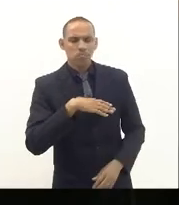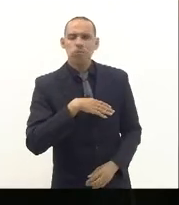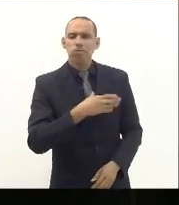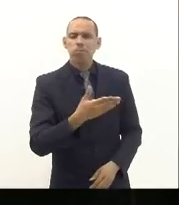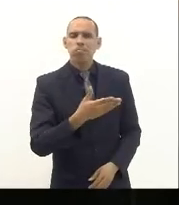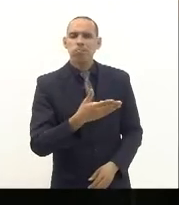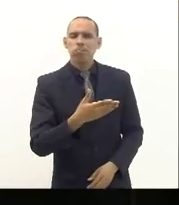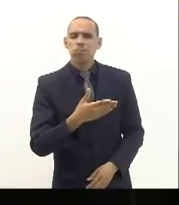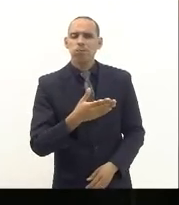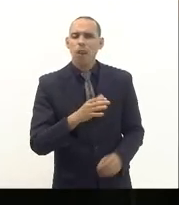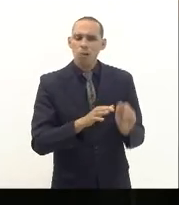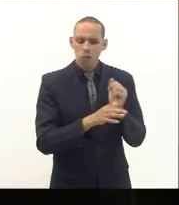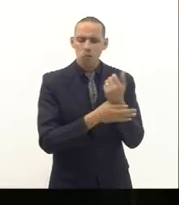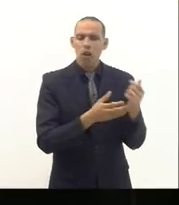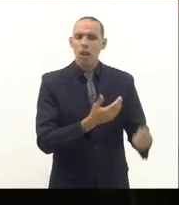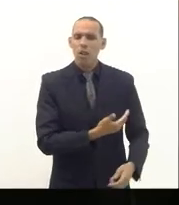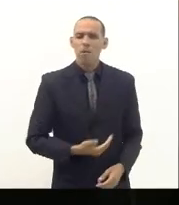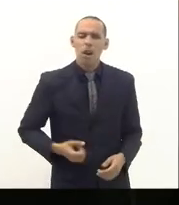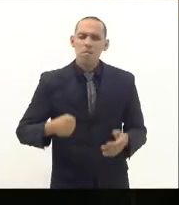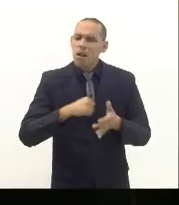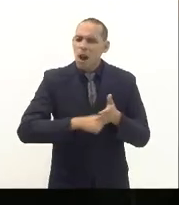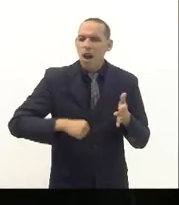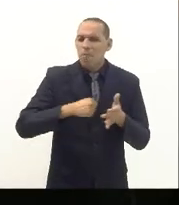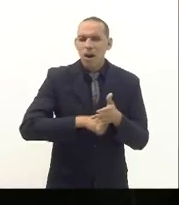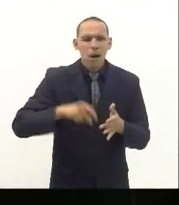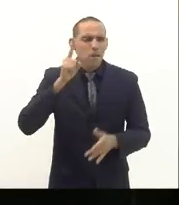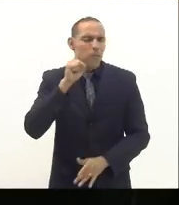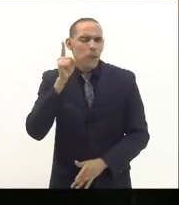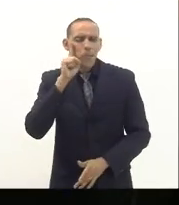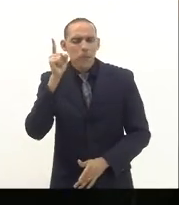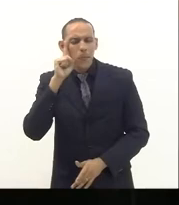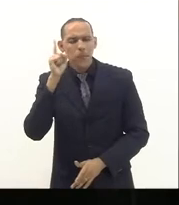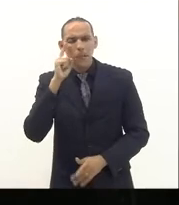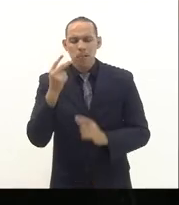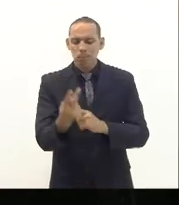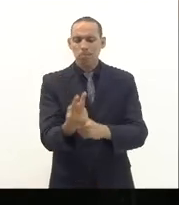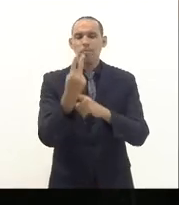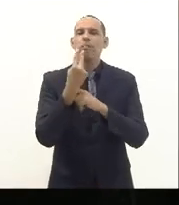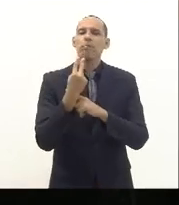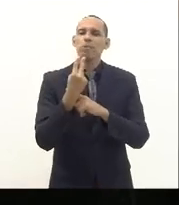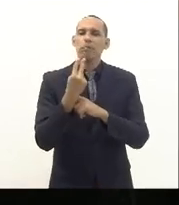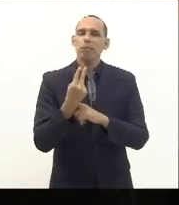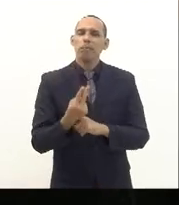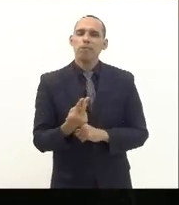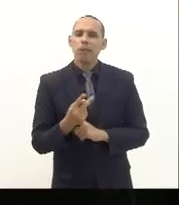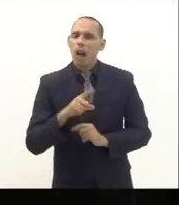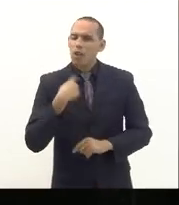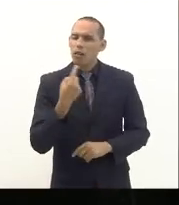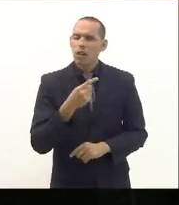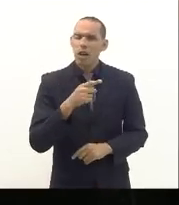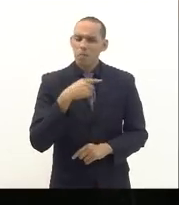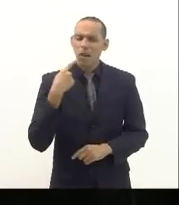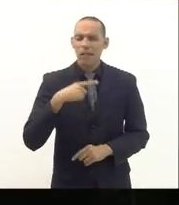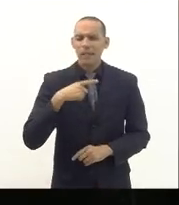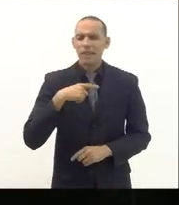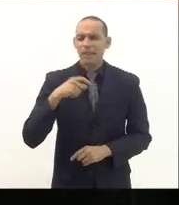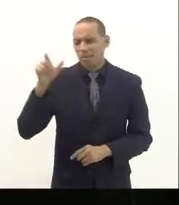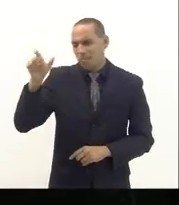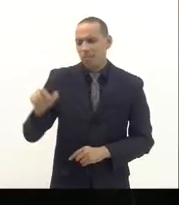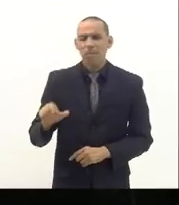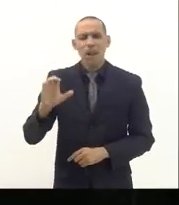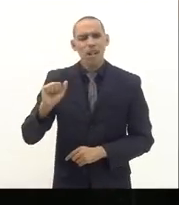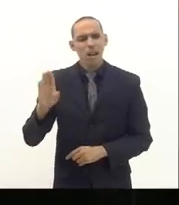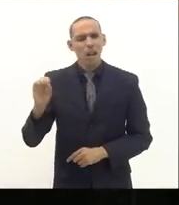os nossos Guerreiros da Segurança Pública que lutam diariamente em nossa defesa tivemos a morte do cabo